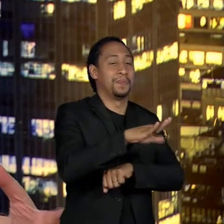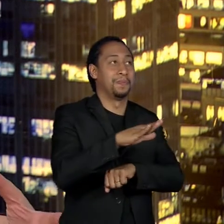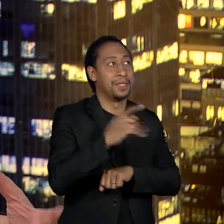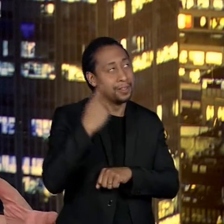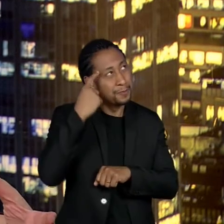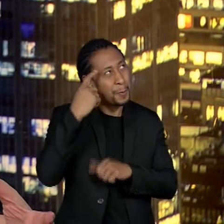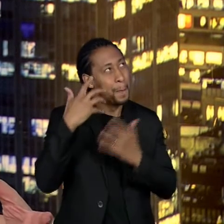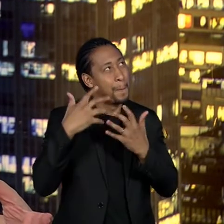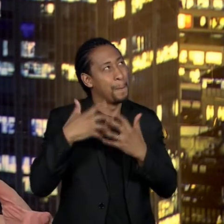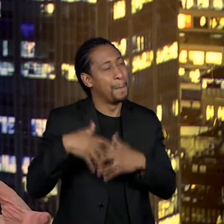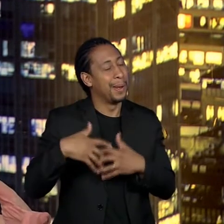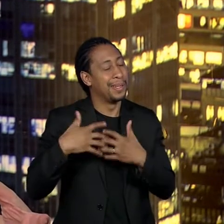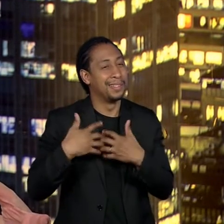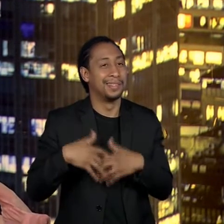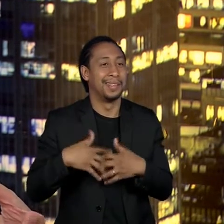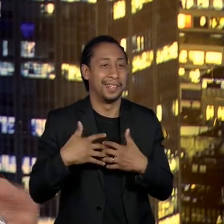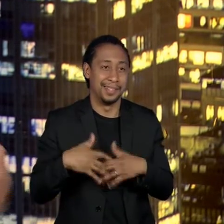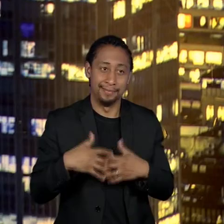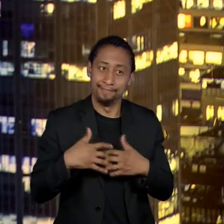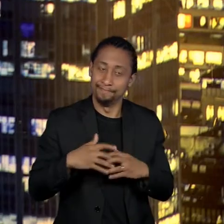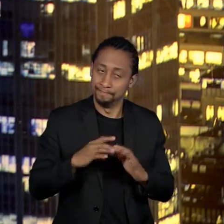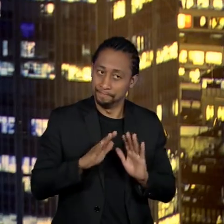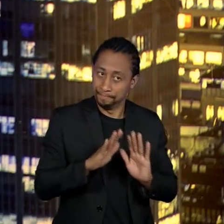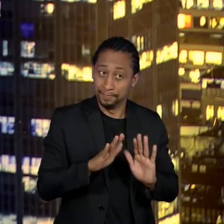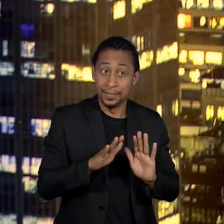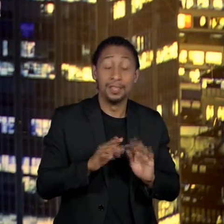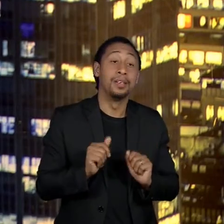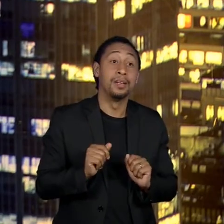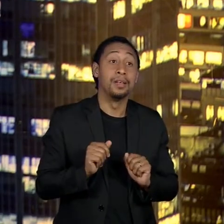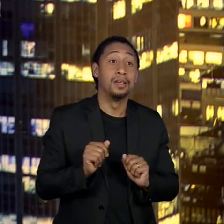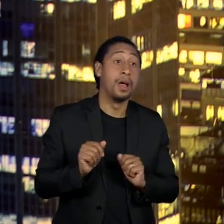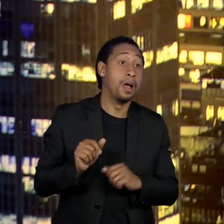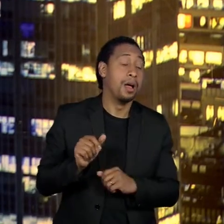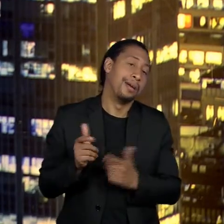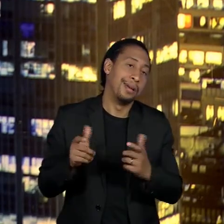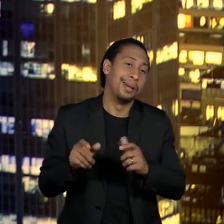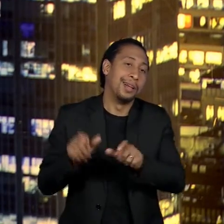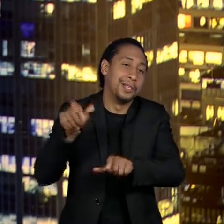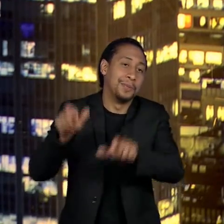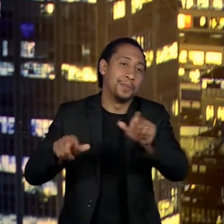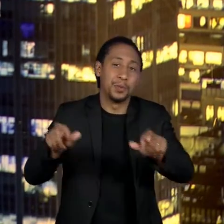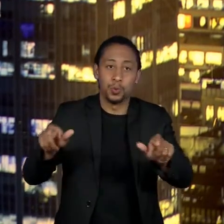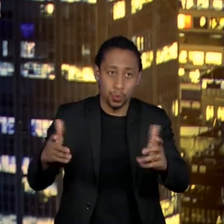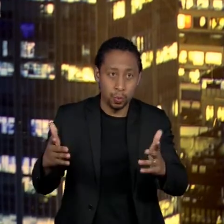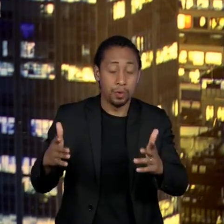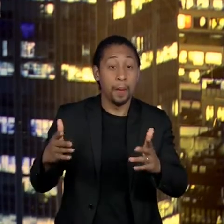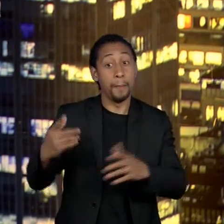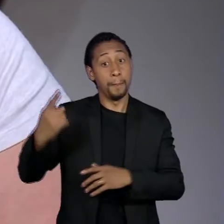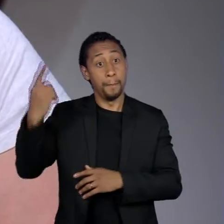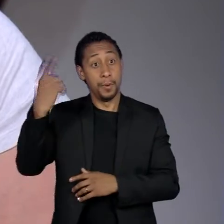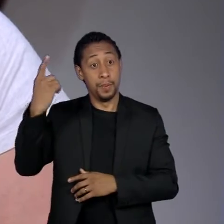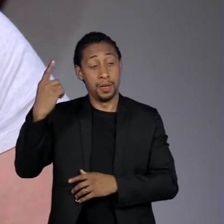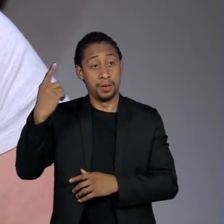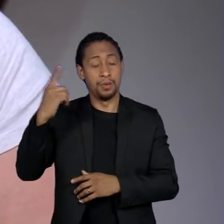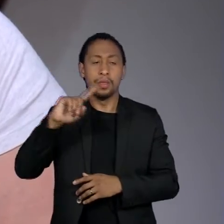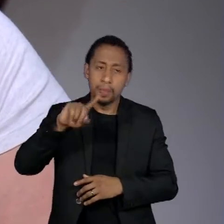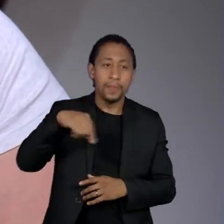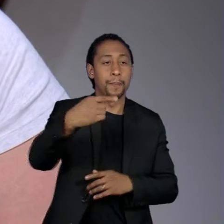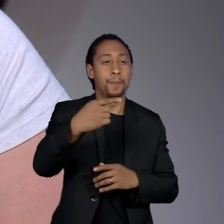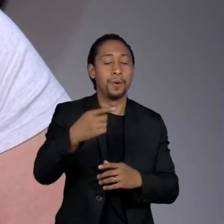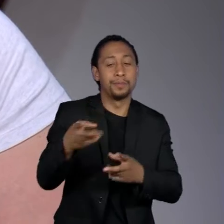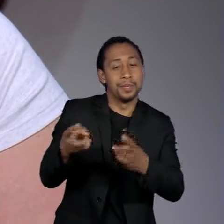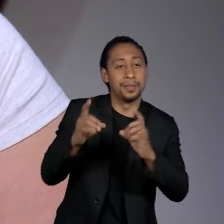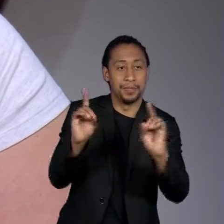pensando aqui que é uma questão que a pessoa deve vir antes da sua deficiência, não é? É esse olhar que deve